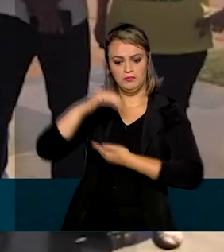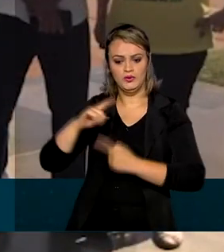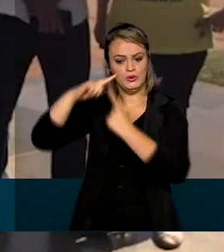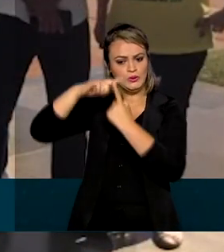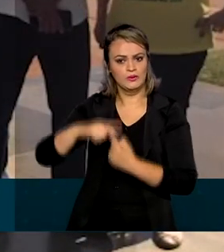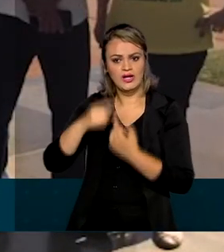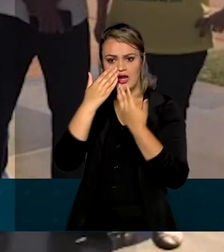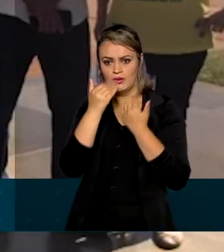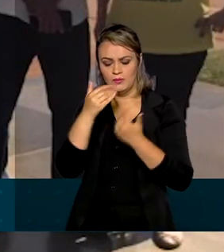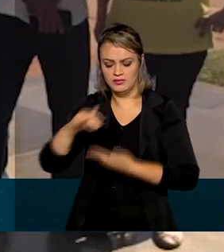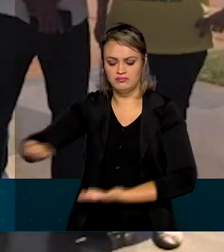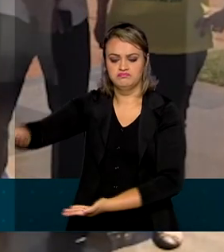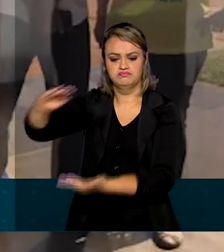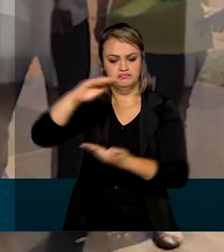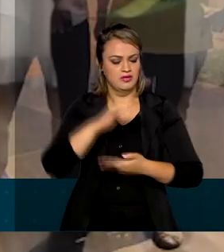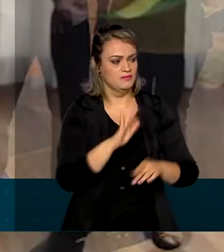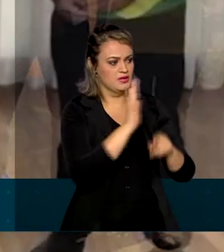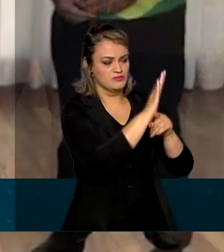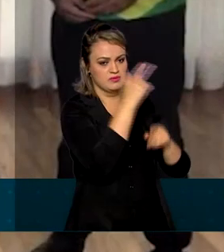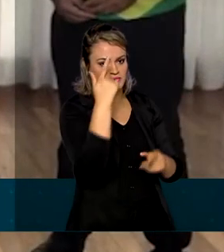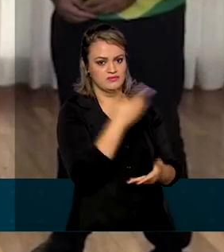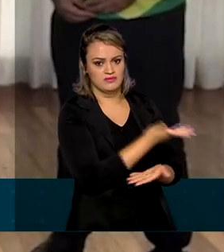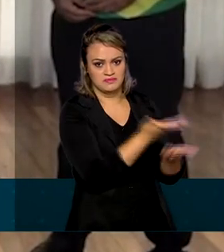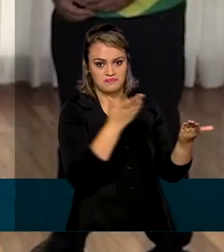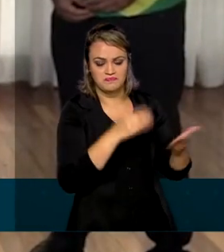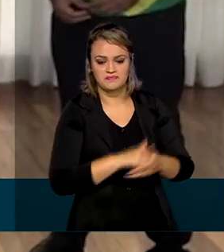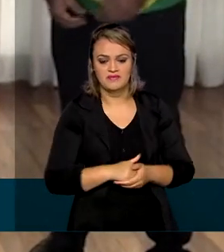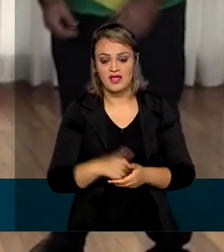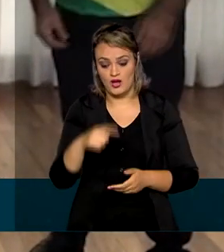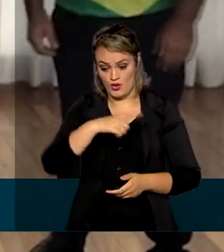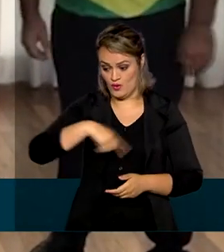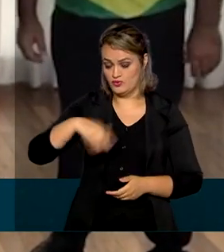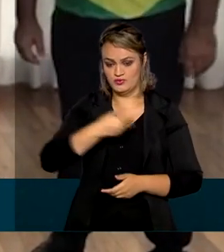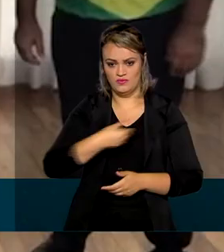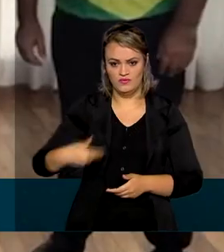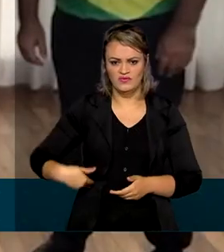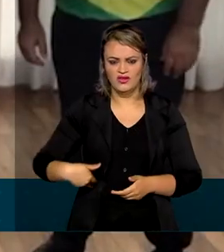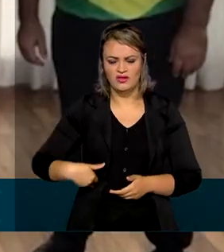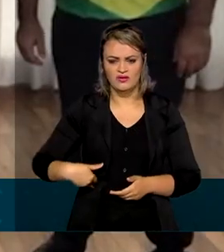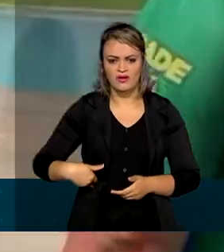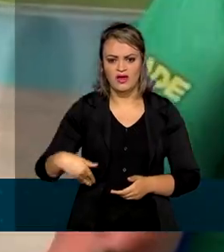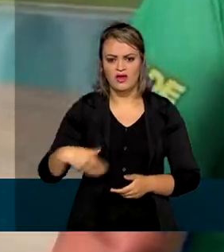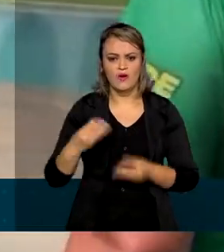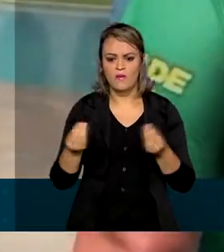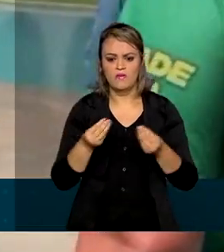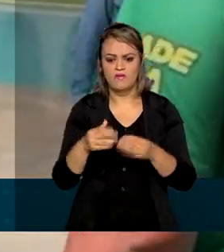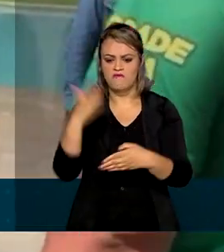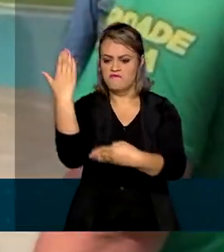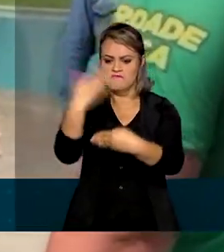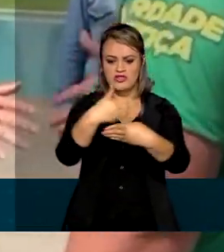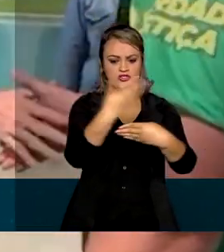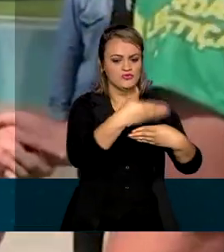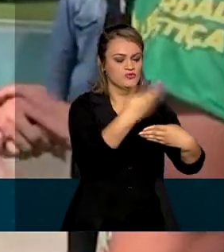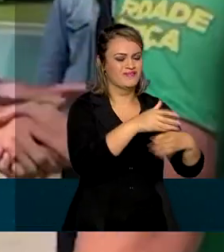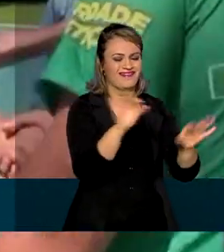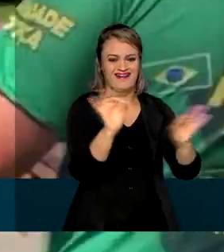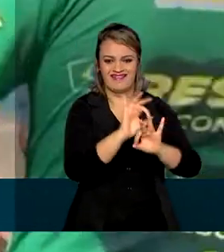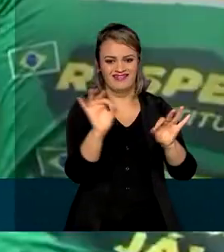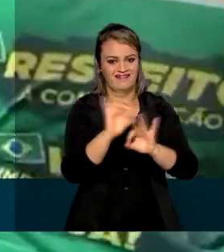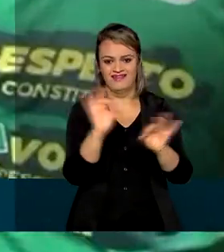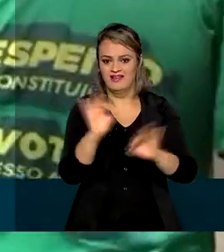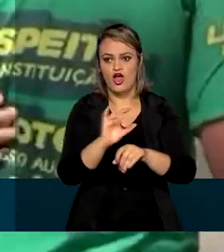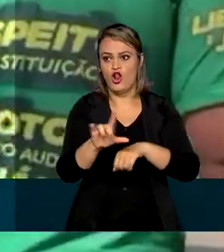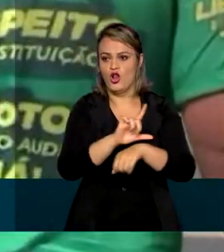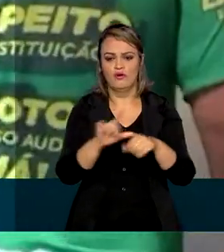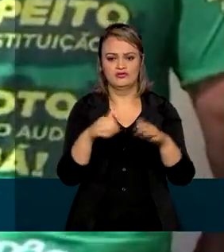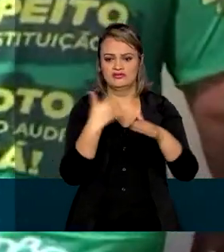toneladas para os mais necessitados. O nosso governo em momento nenhum fechou nada, fechou o comércio ou